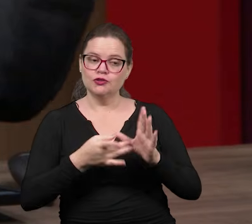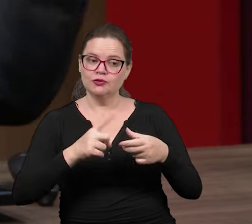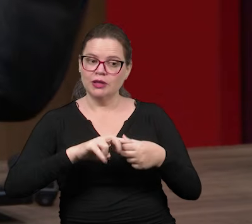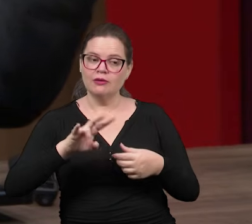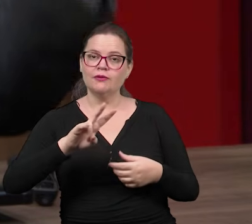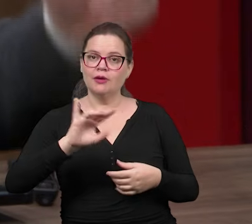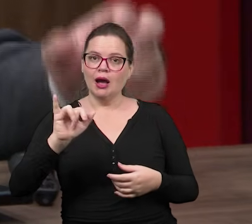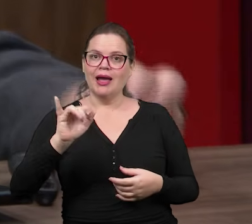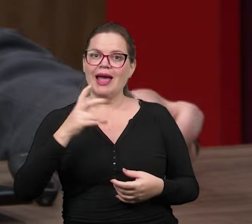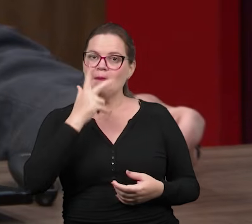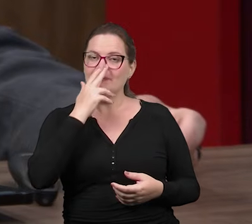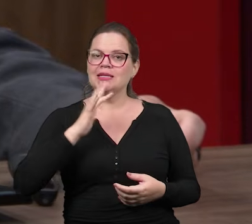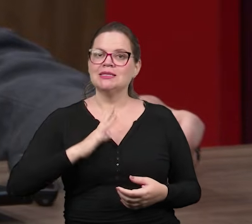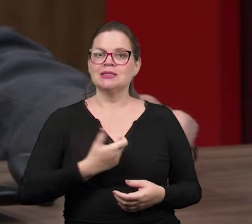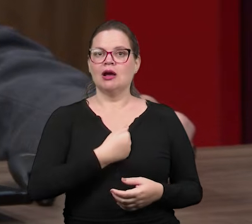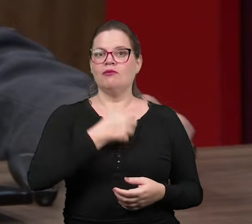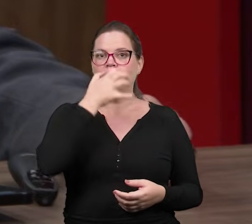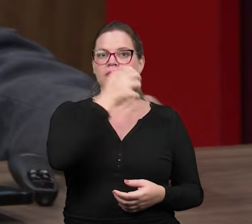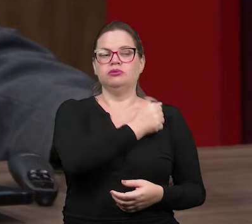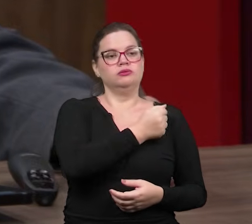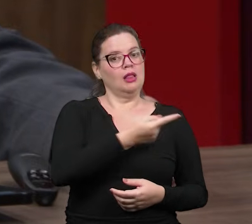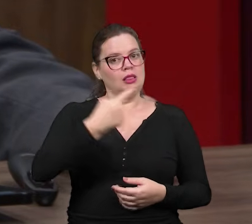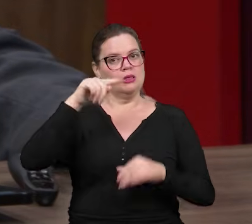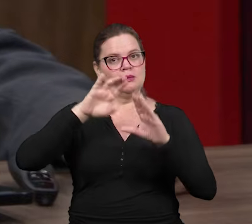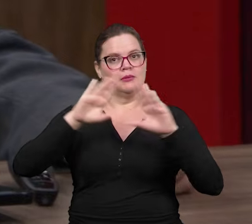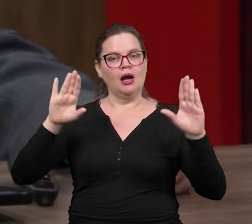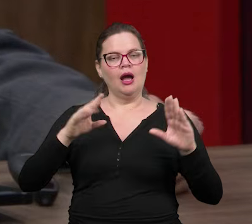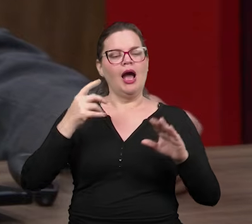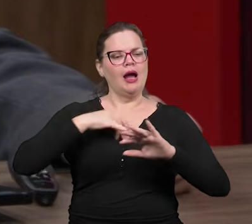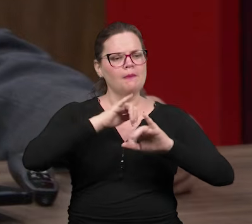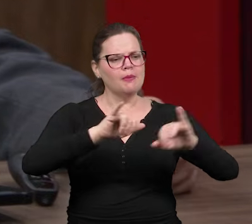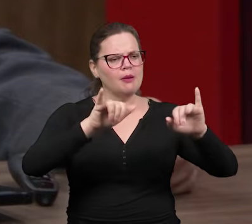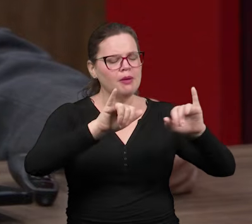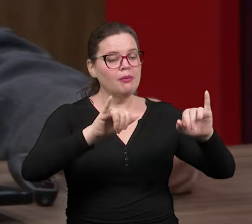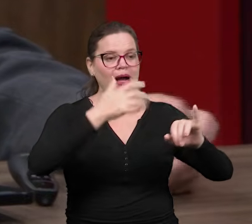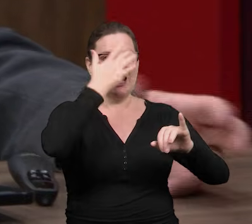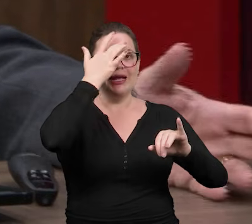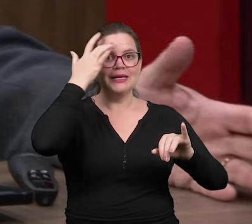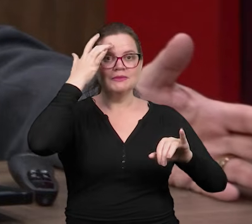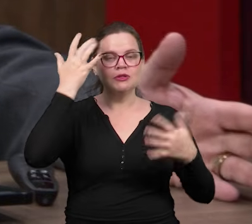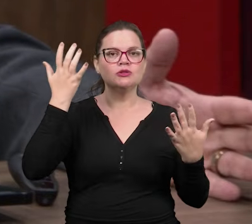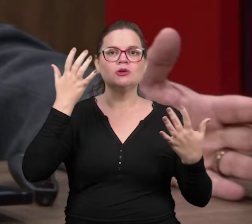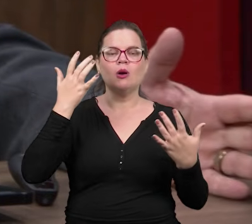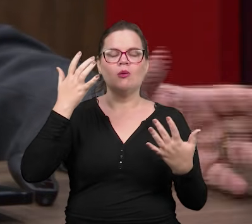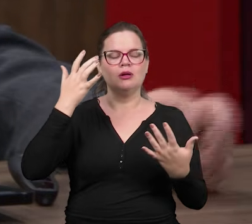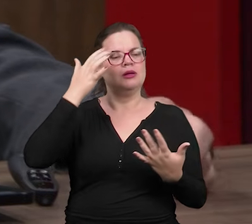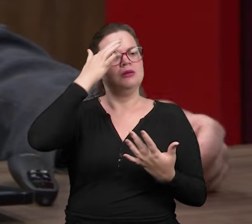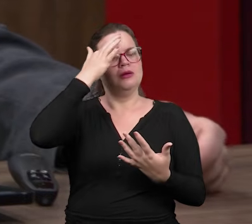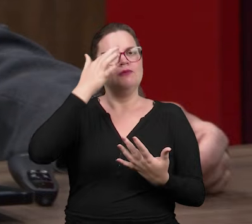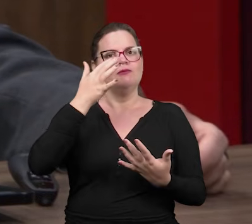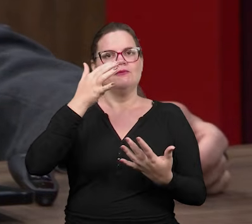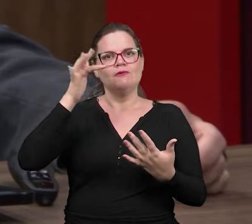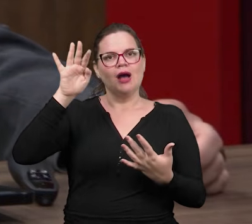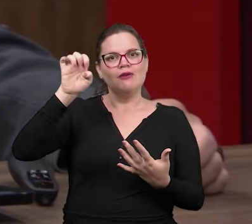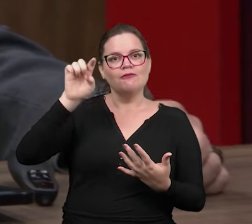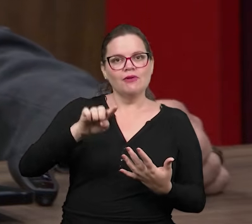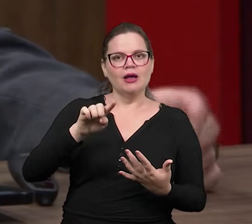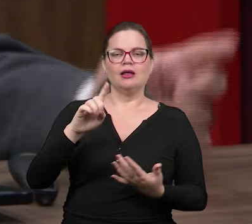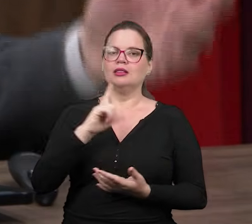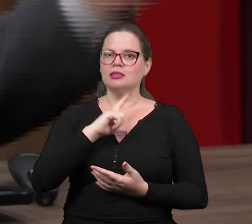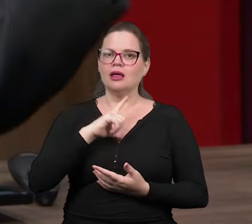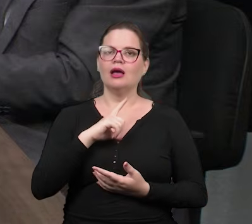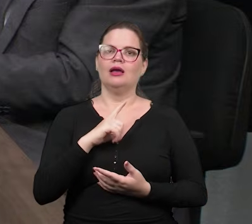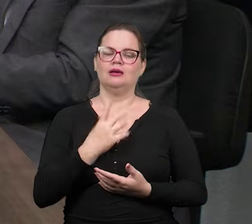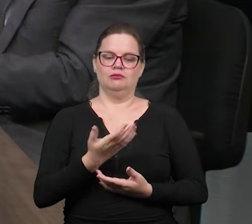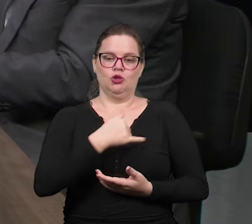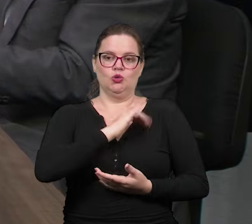nós pregamos essa palavra, a fé se manifesta no coração daquele que está ouvindo. Isso. Porque a fé vem pelo ouvir a palavra de Deus. Muito bom.